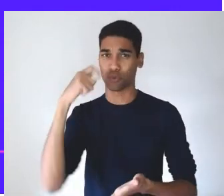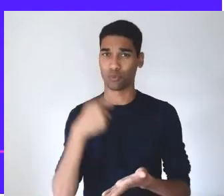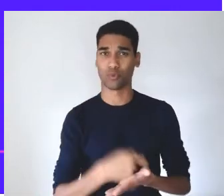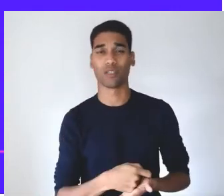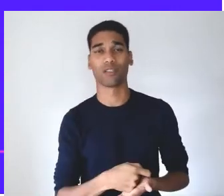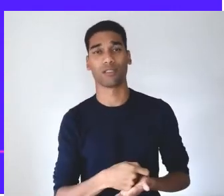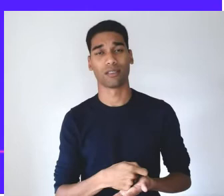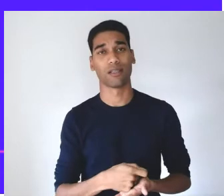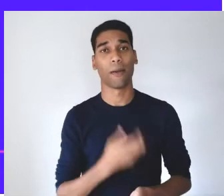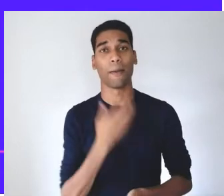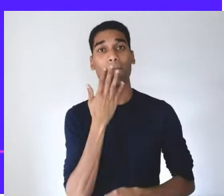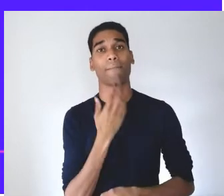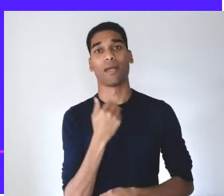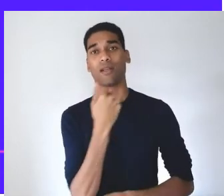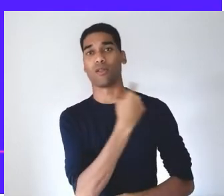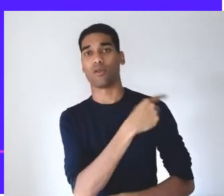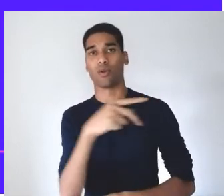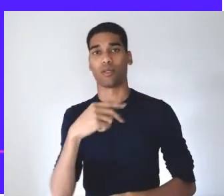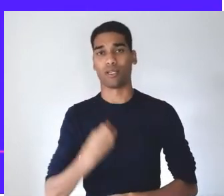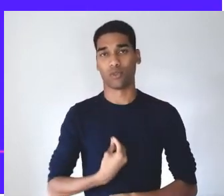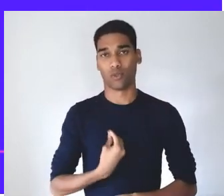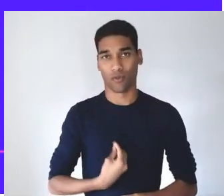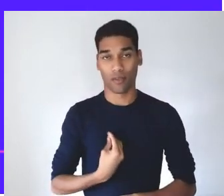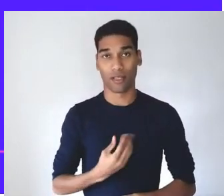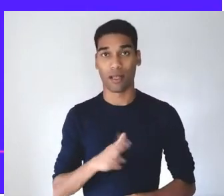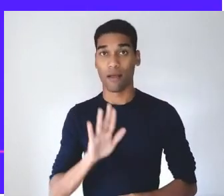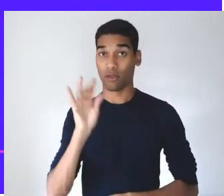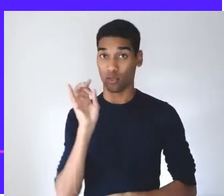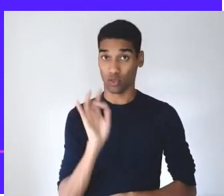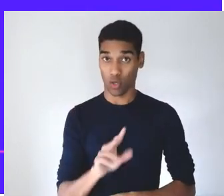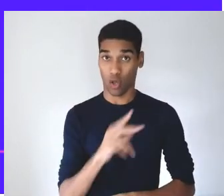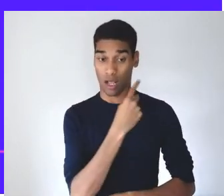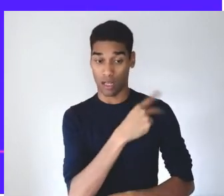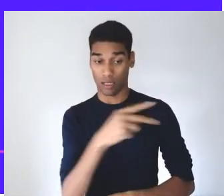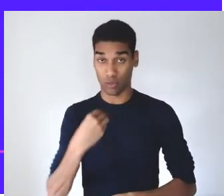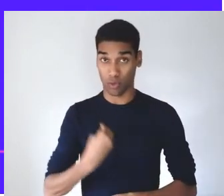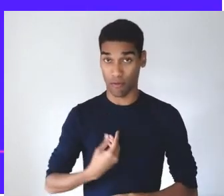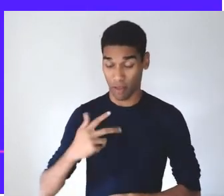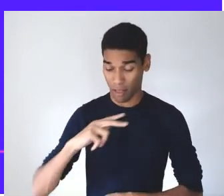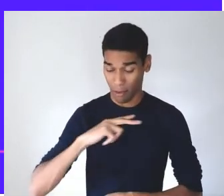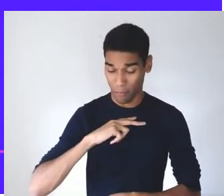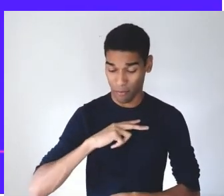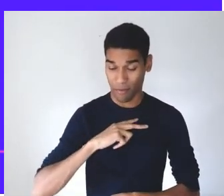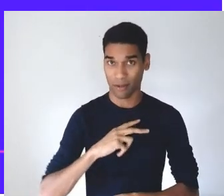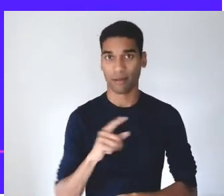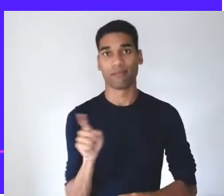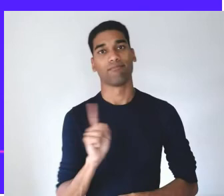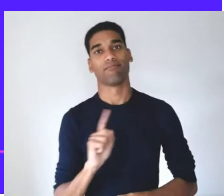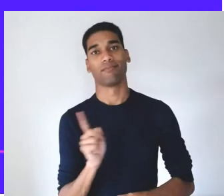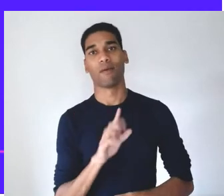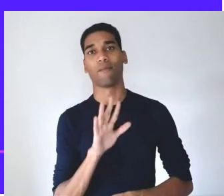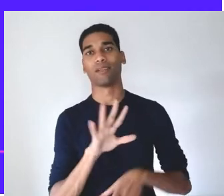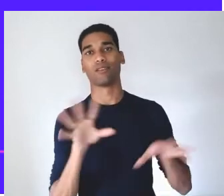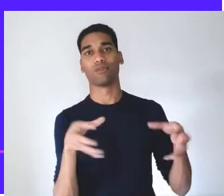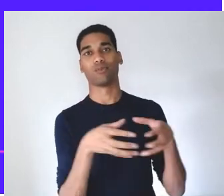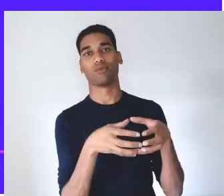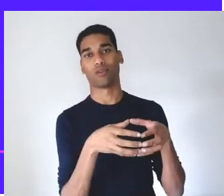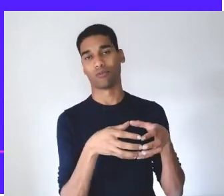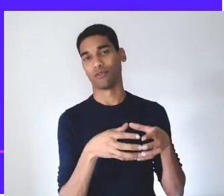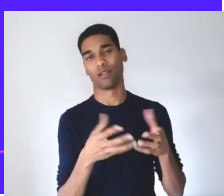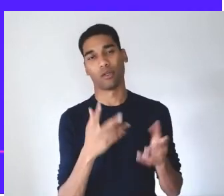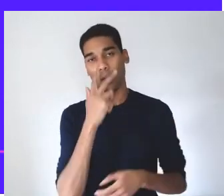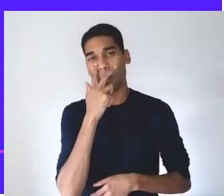E também, não só nas suas vidas privadas, mas também na sua comunidade. Eu acho que é isso que é a